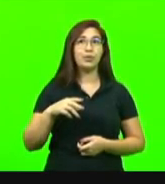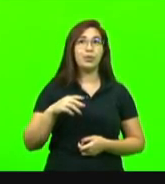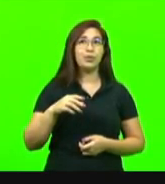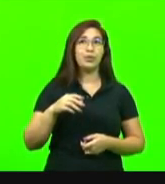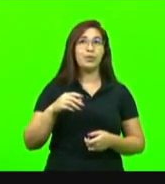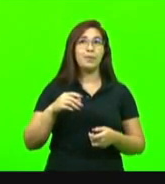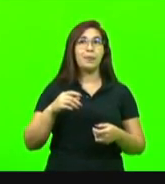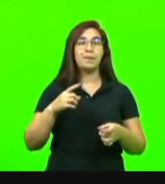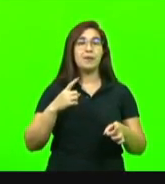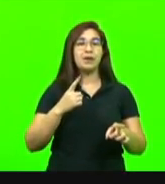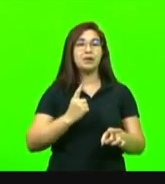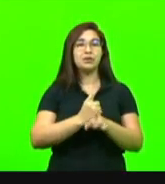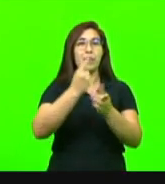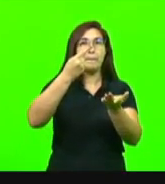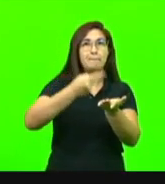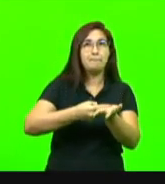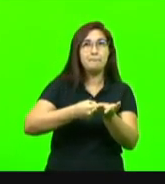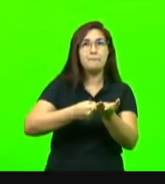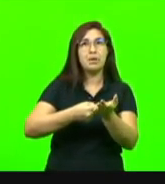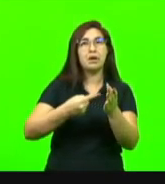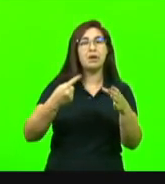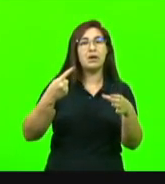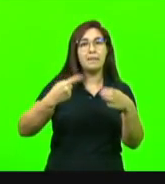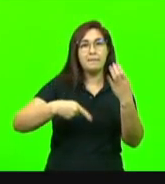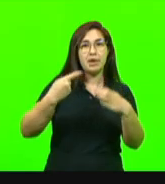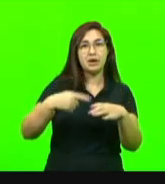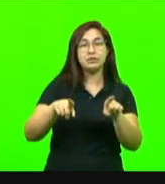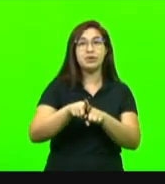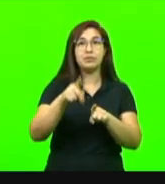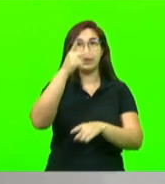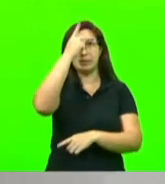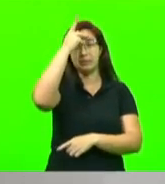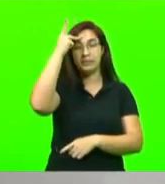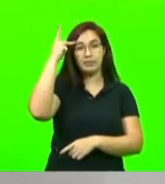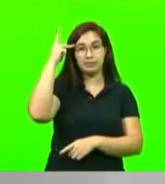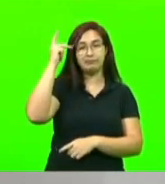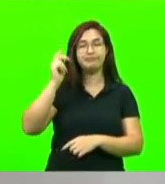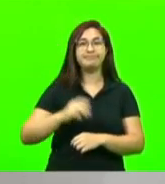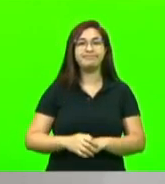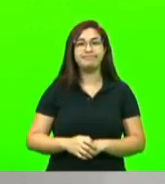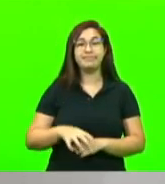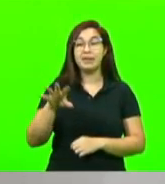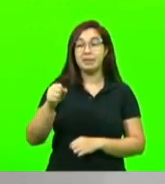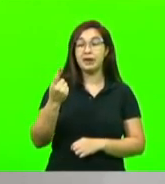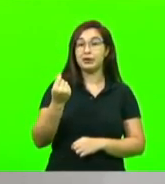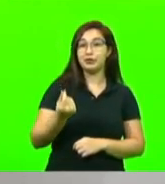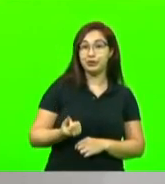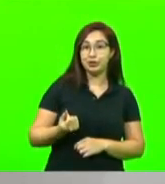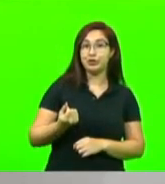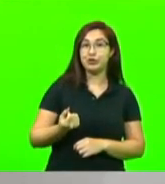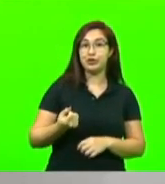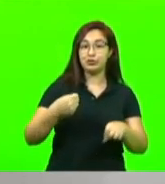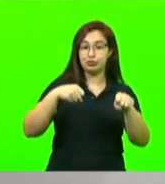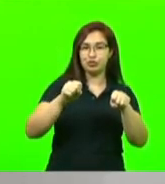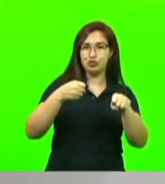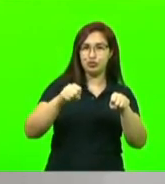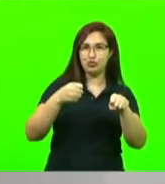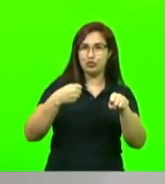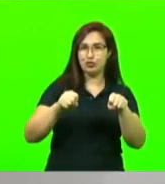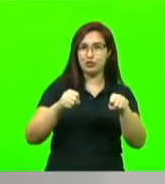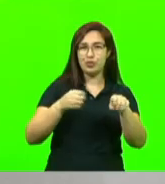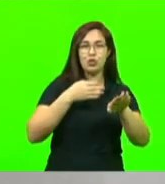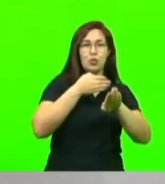o governador Moisés. Pega o cofre, abre o cofre, passa a mão num cheque, vai de office boy até a